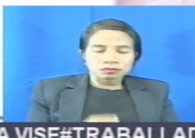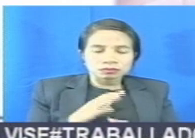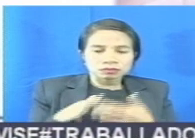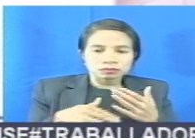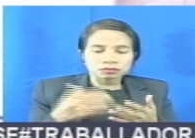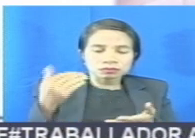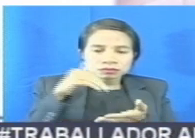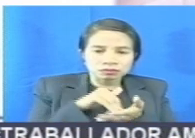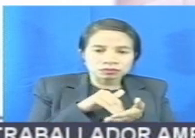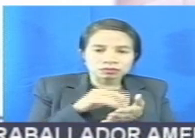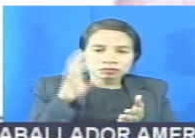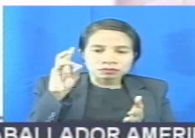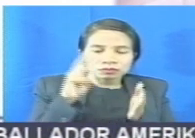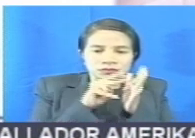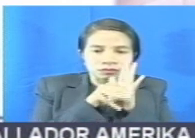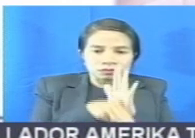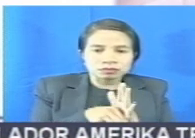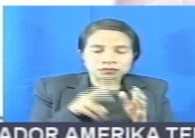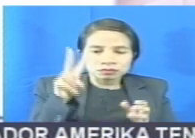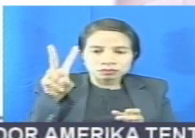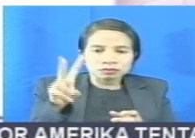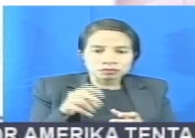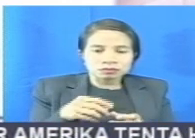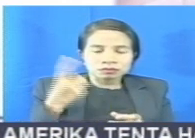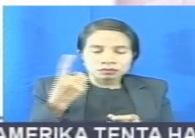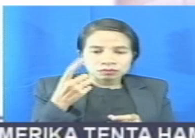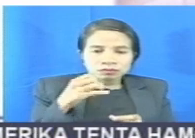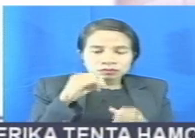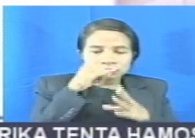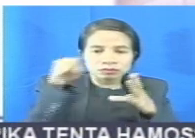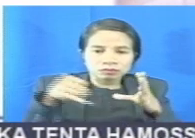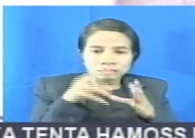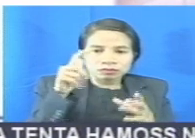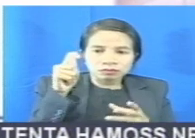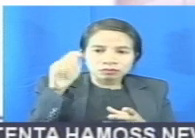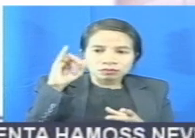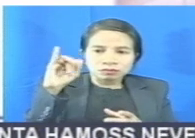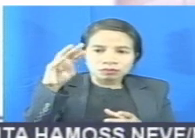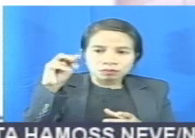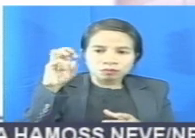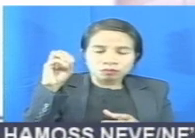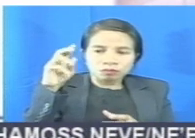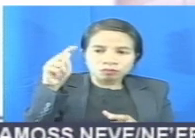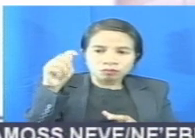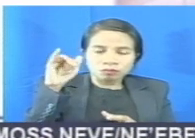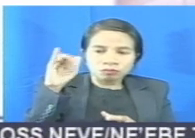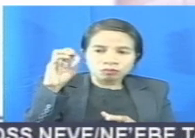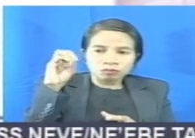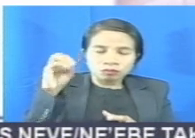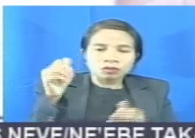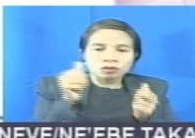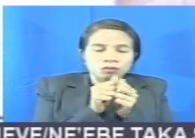Telespectadores, Fila Ricas, o segmento 7 minutos da rua, na fatia, o jornalista Timóteo Guzmão, o diretor-geral Proteção